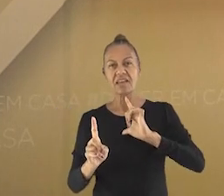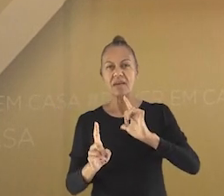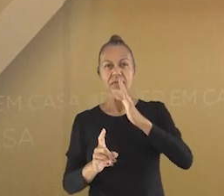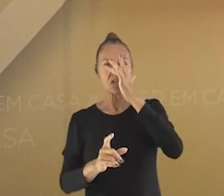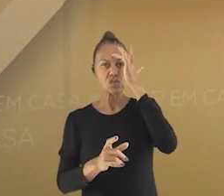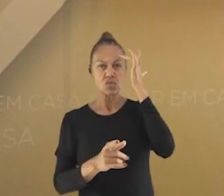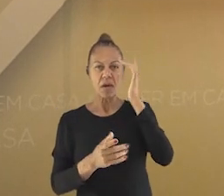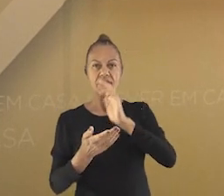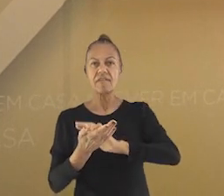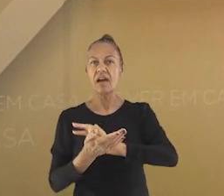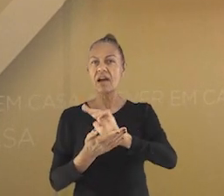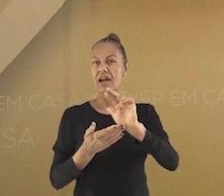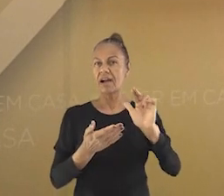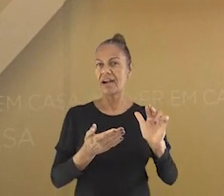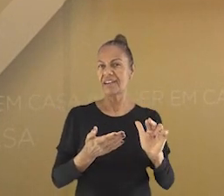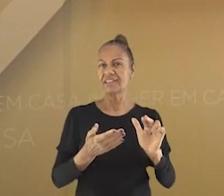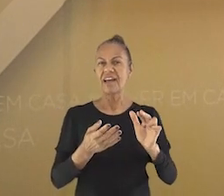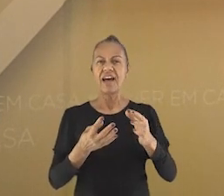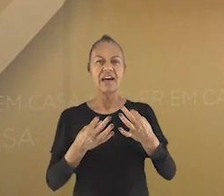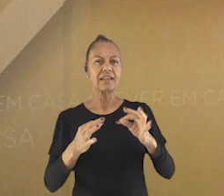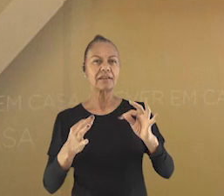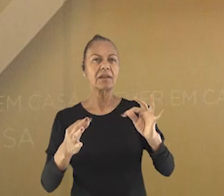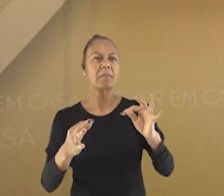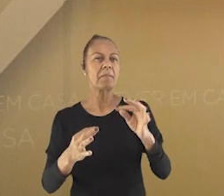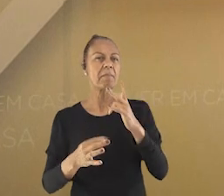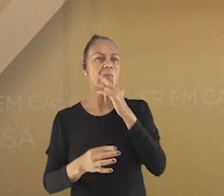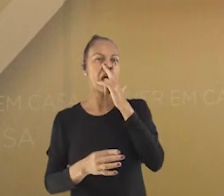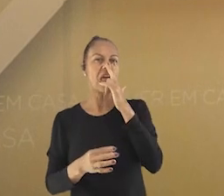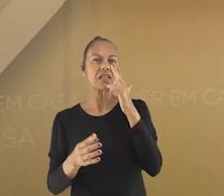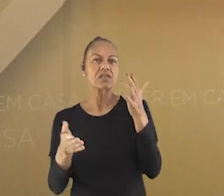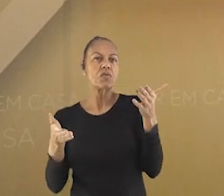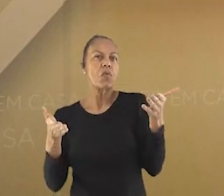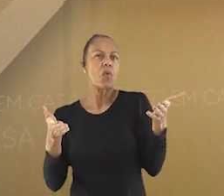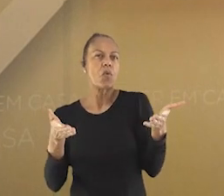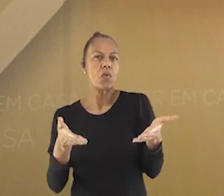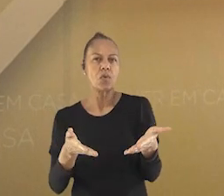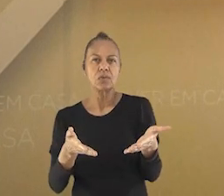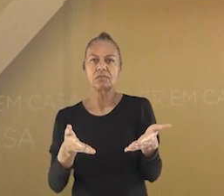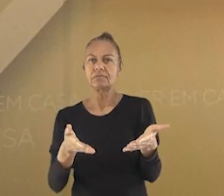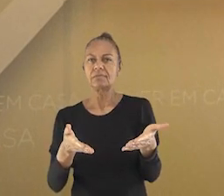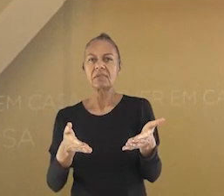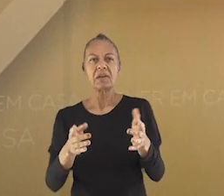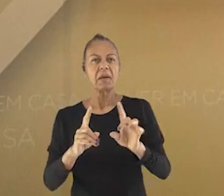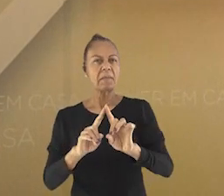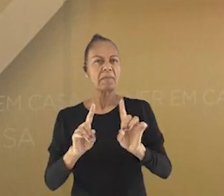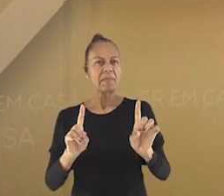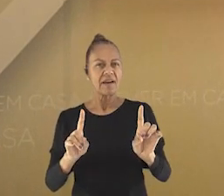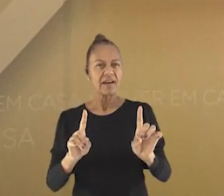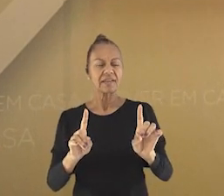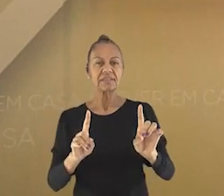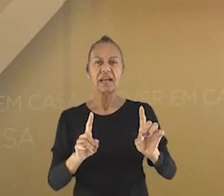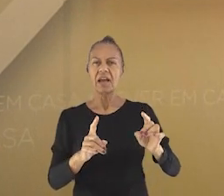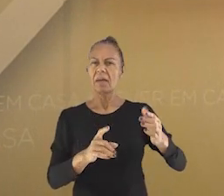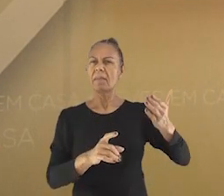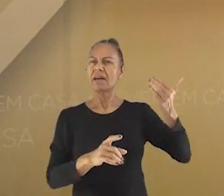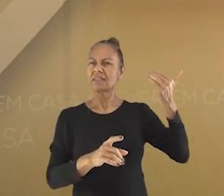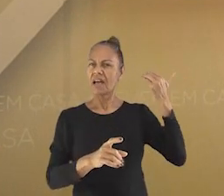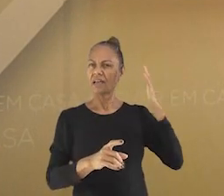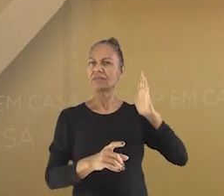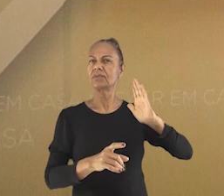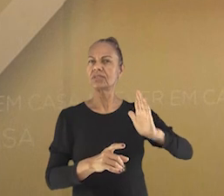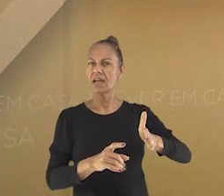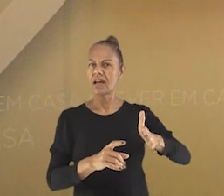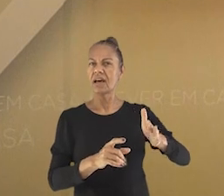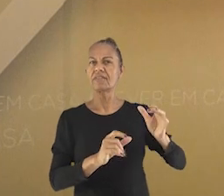pessoas, a sensação é que a tecnologia é algo atual e não é isso. Na verdade, ela vem se